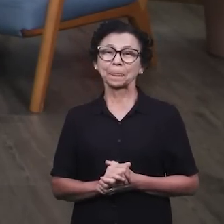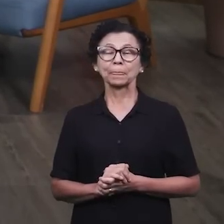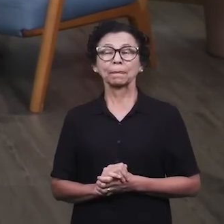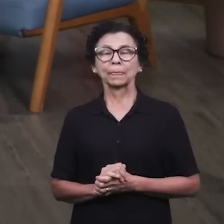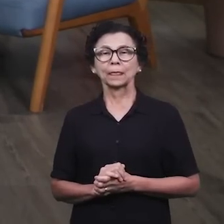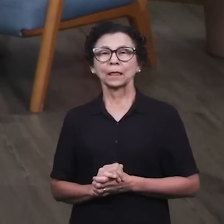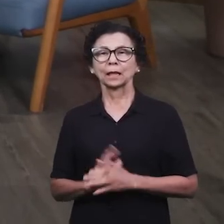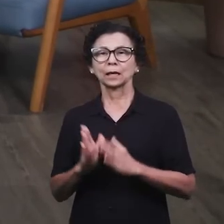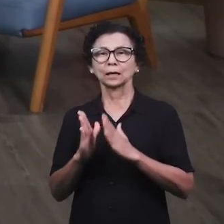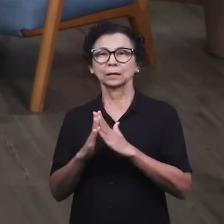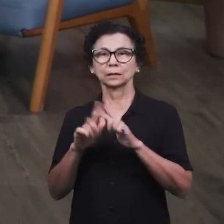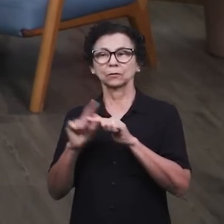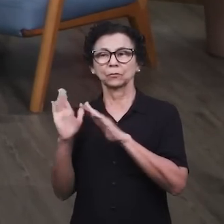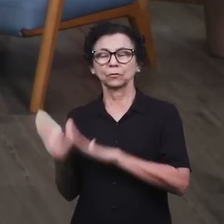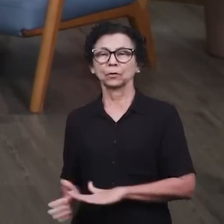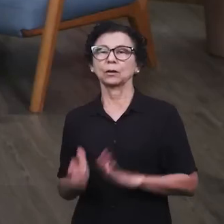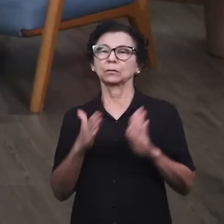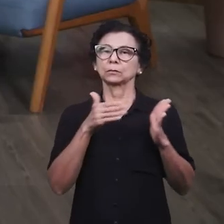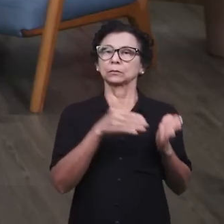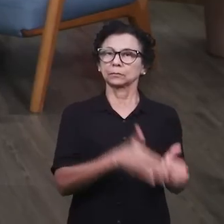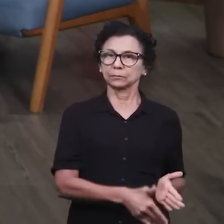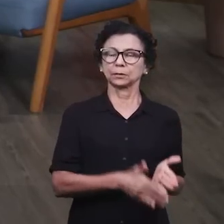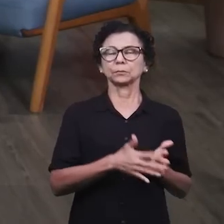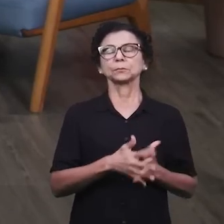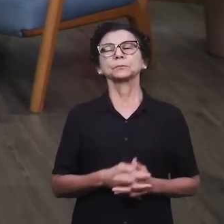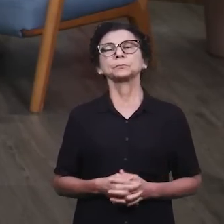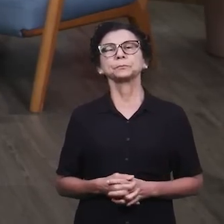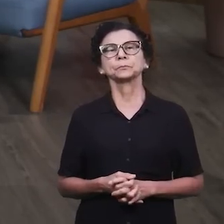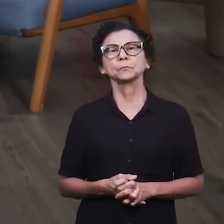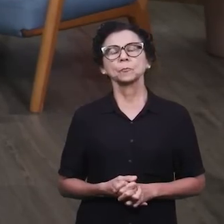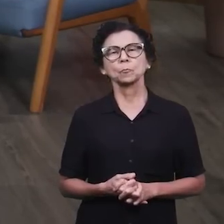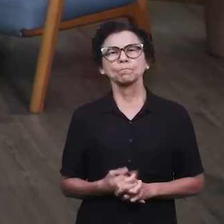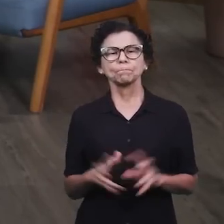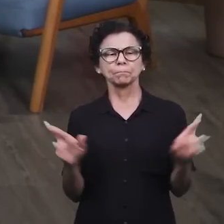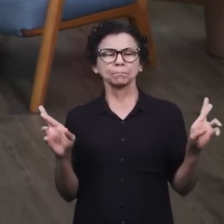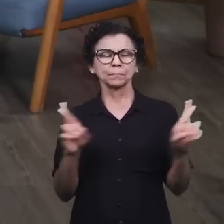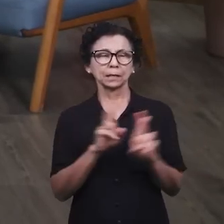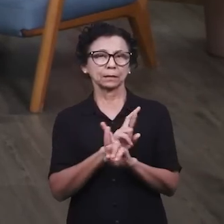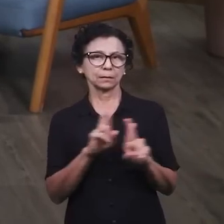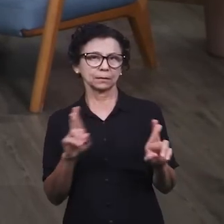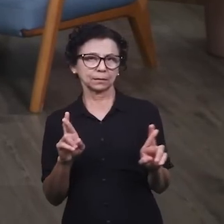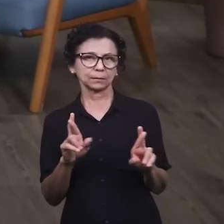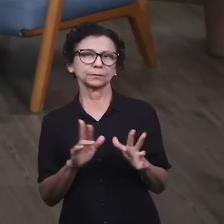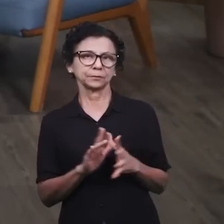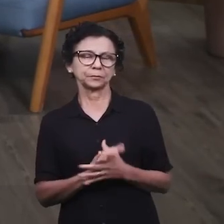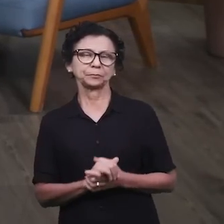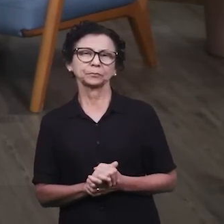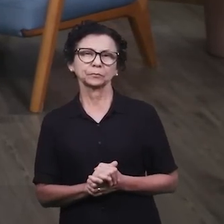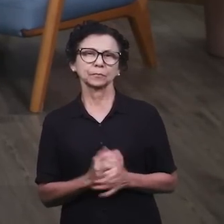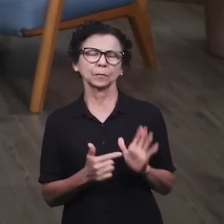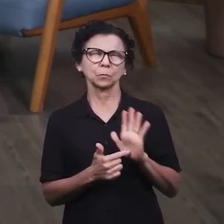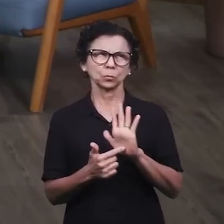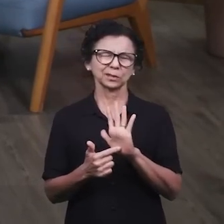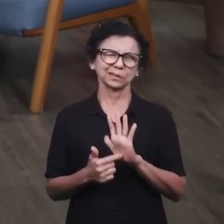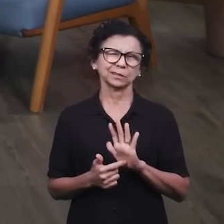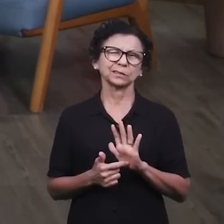3 Cs sobre os quais falamos sempre no início dos programas aqui: curta, comente e compartilhe. Muito